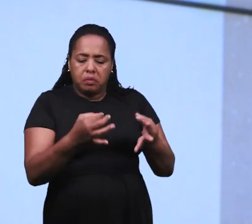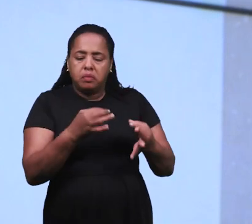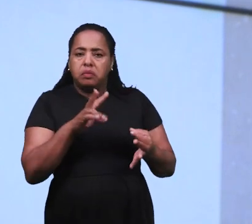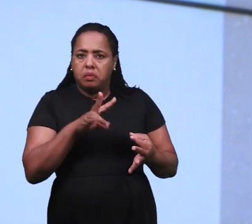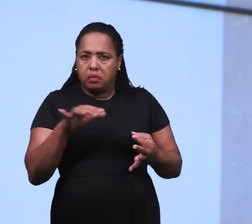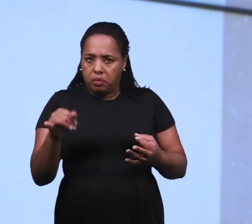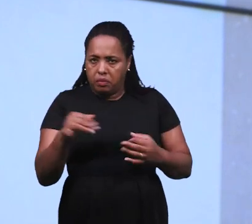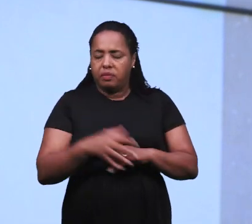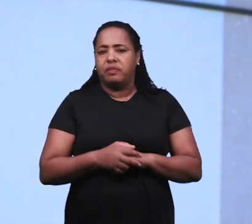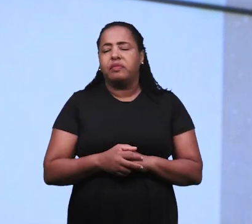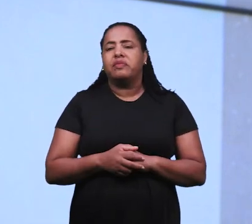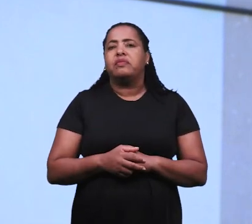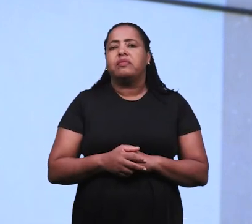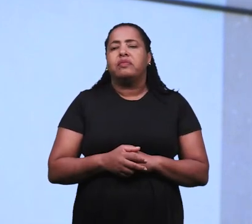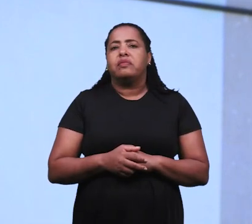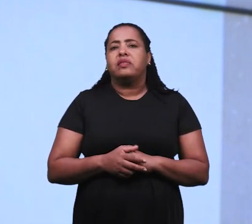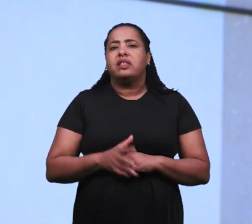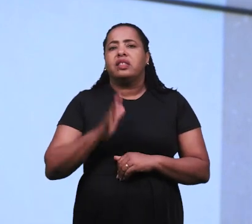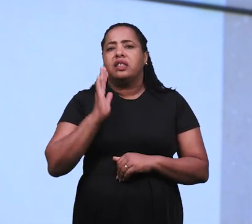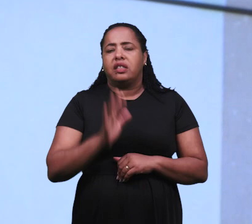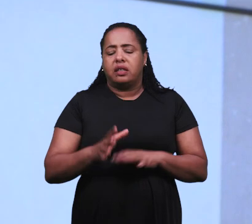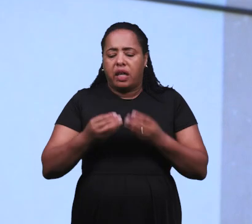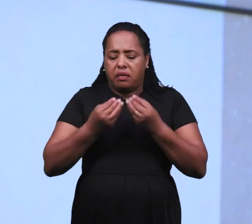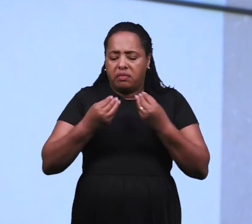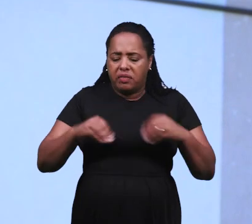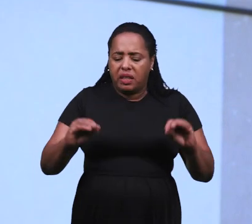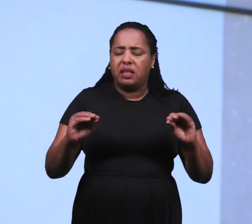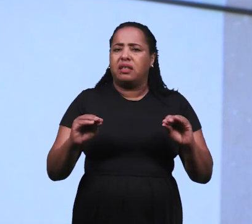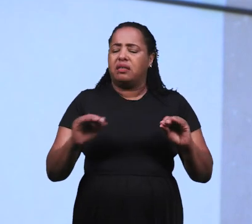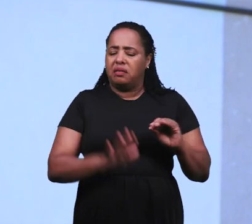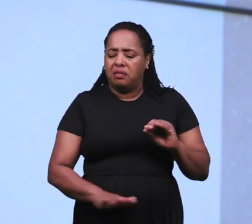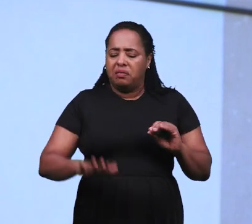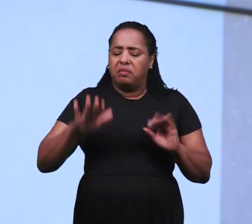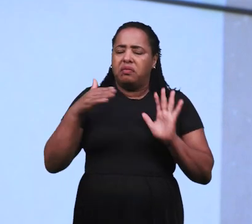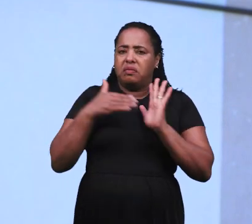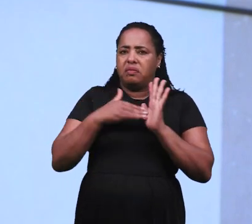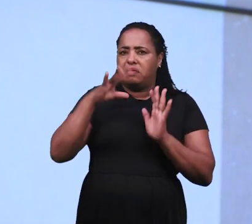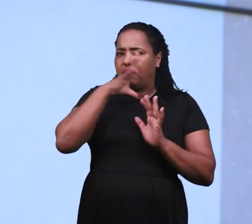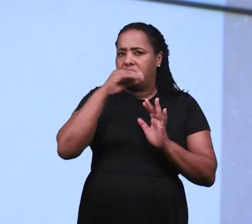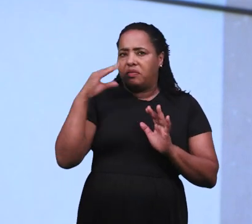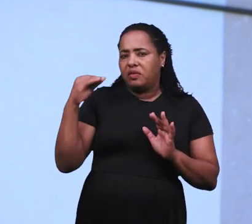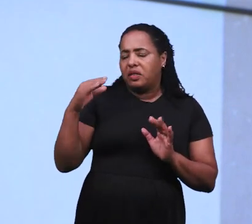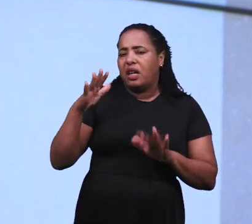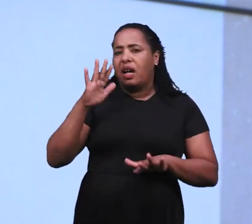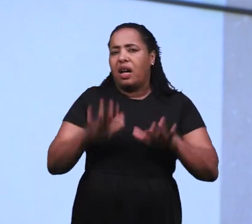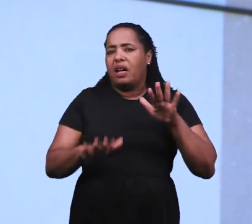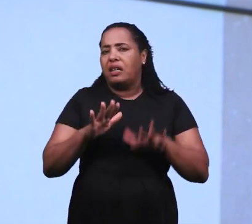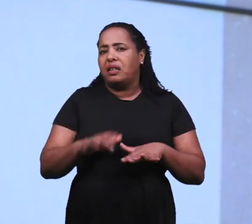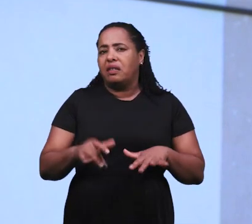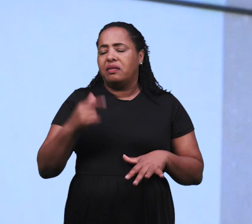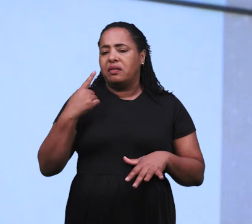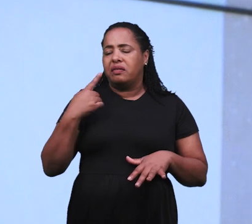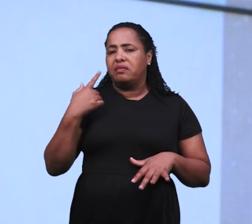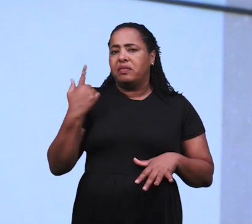nós já atendemos crise, tanto dos pequenininhos até como adolescentes, às vezes o desinteresse de participar do